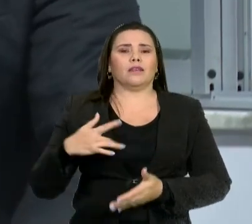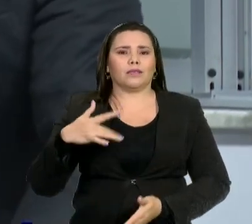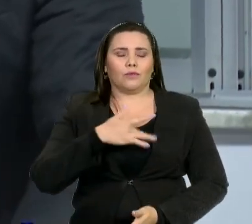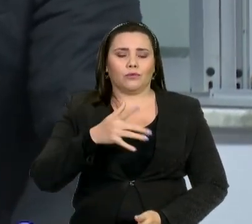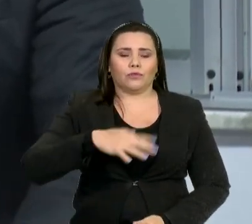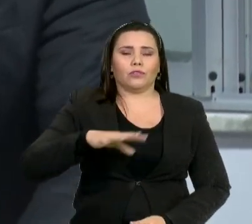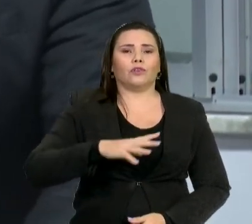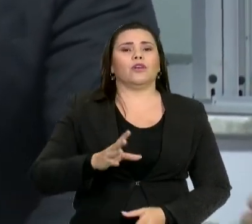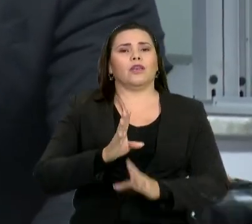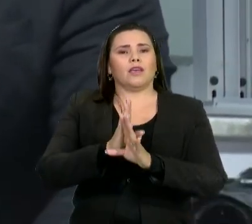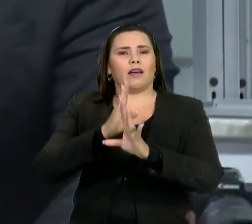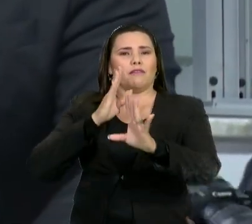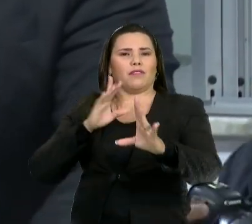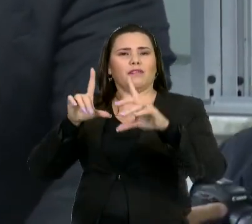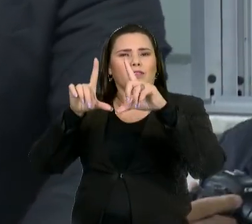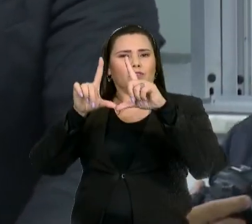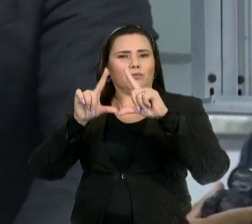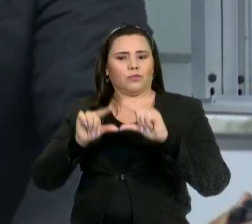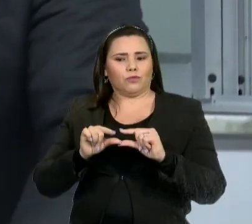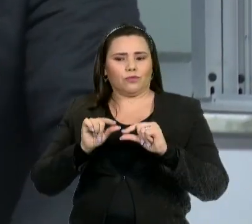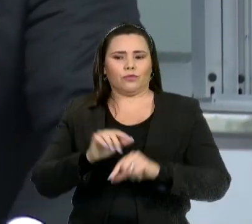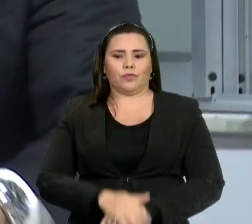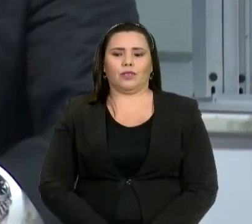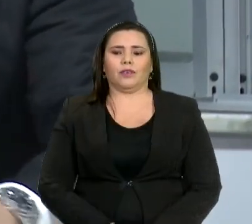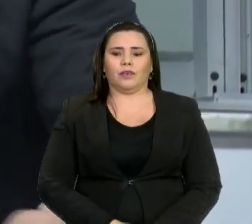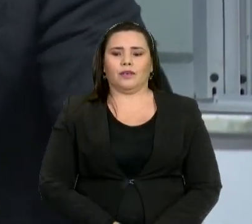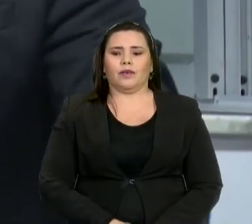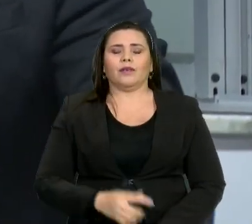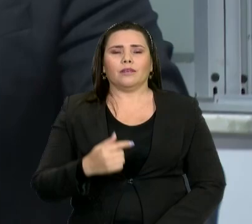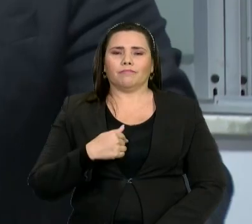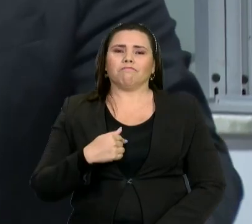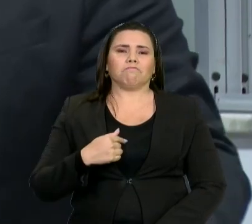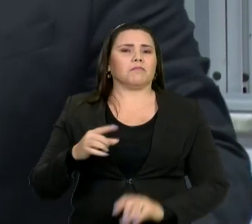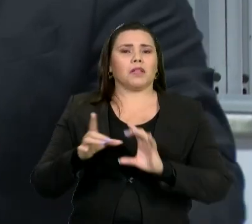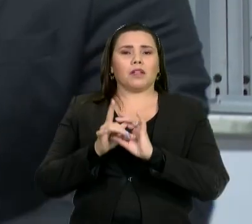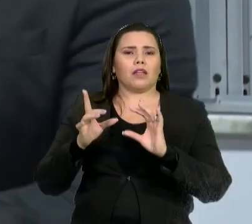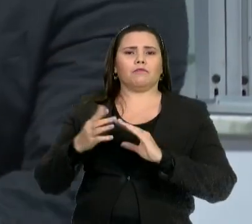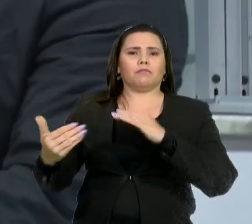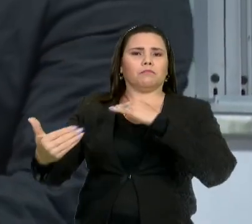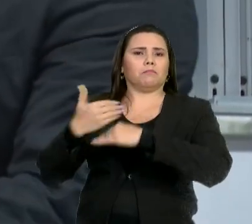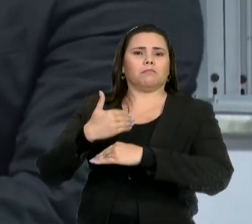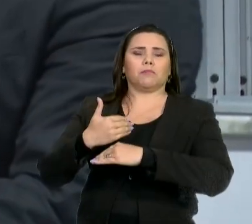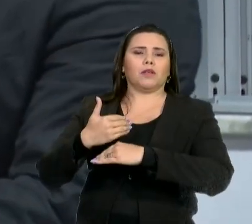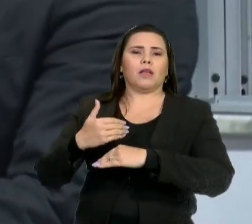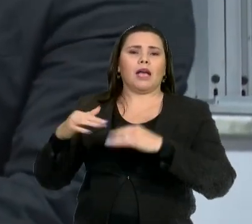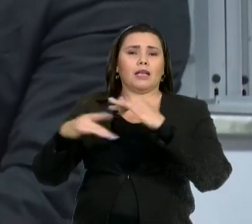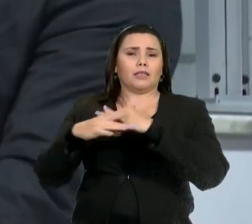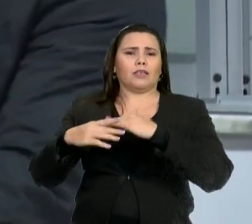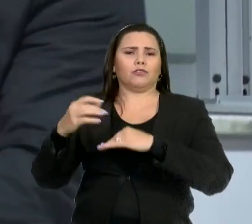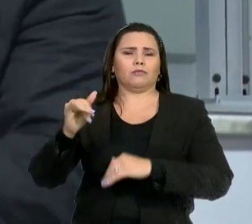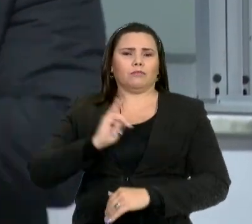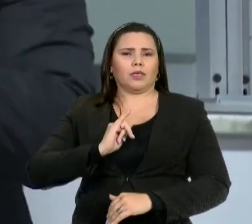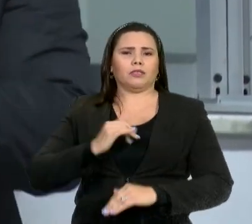a todos, meu muito obrigado, e mais uma vez me coloco à disposição da cidade de Imperatriz e de toda a região tocantina. Obrigado, presidente.